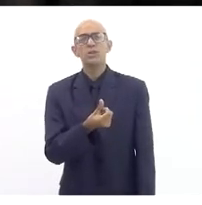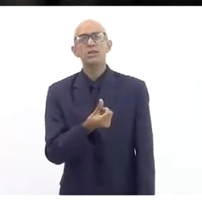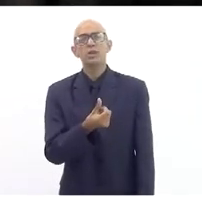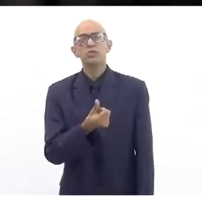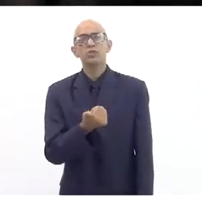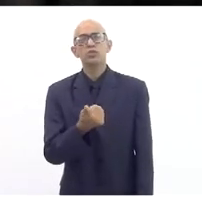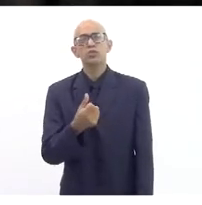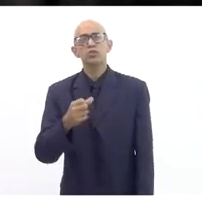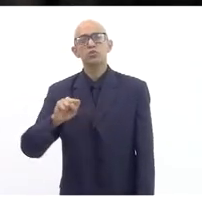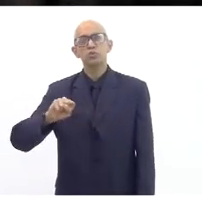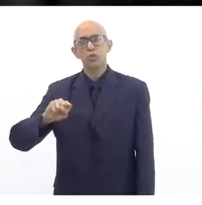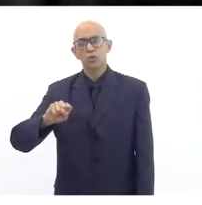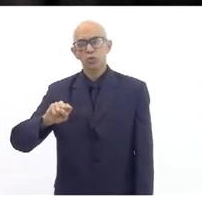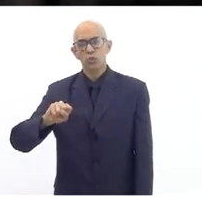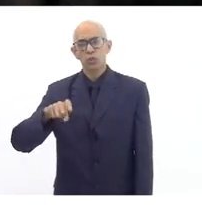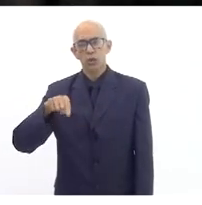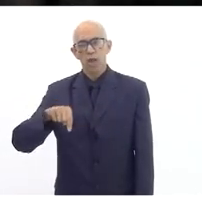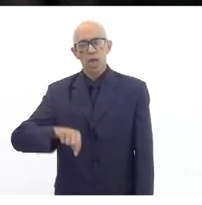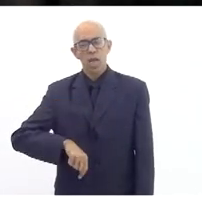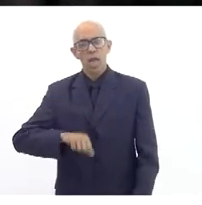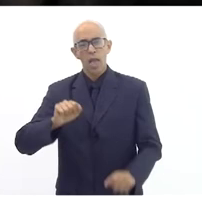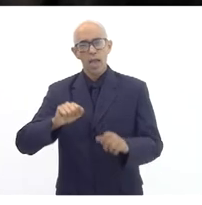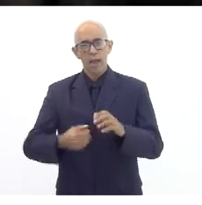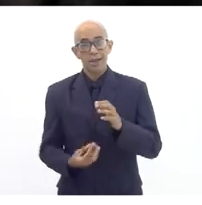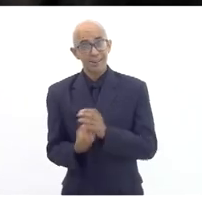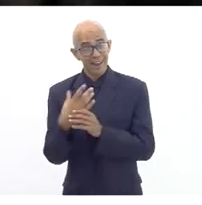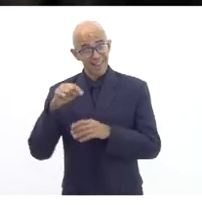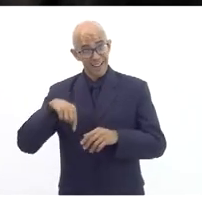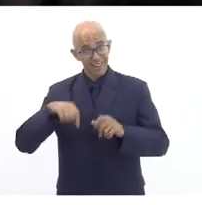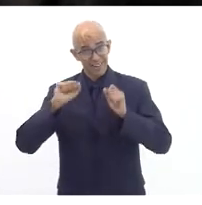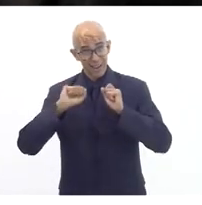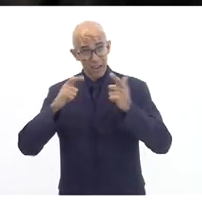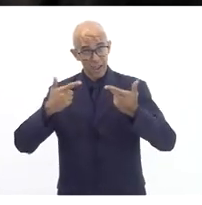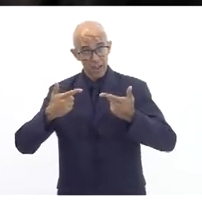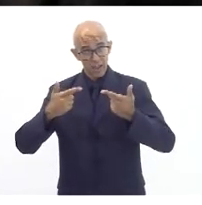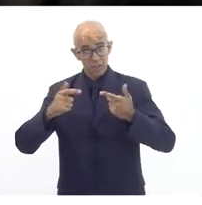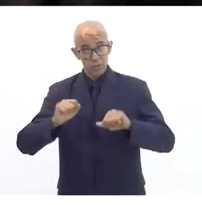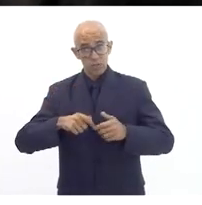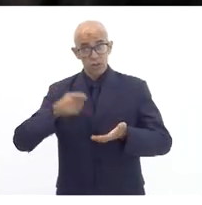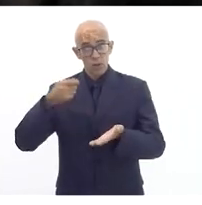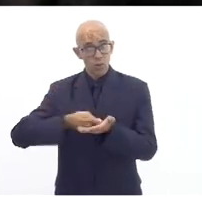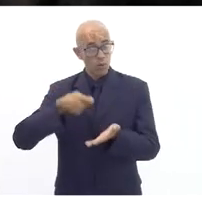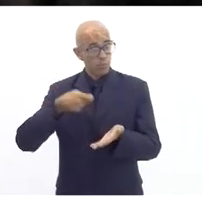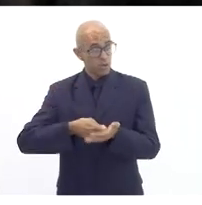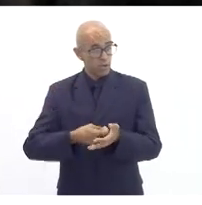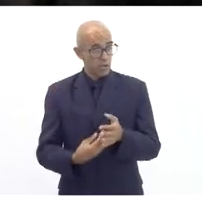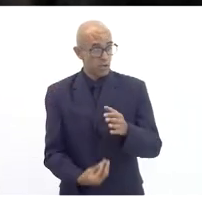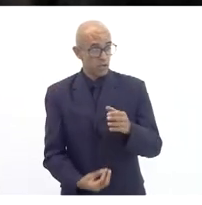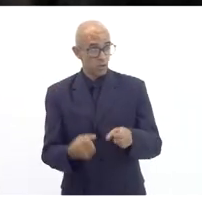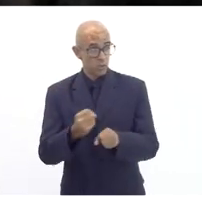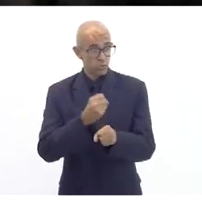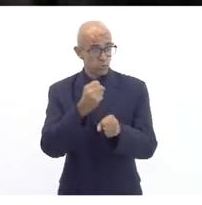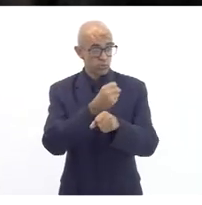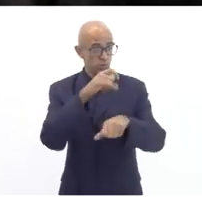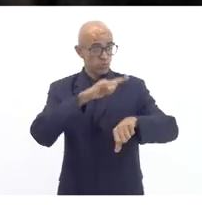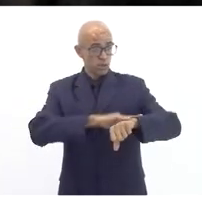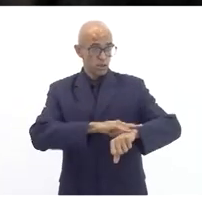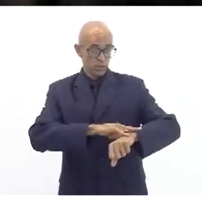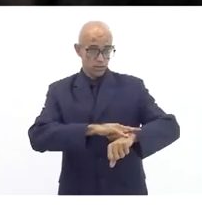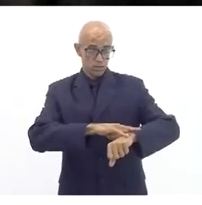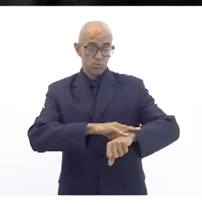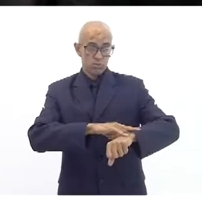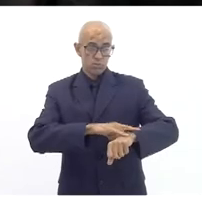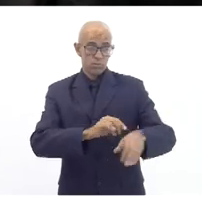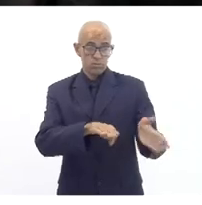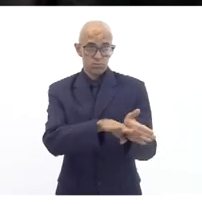8.618/2019, fruto dessa casa legislativa, que já obriga a questão dos banheiros nas estações.